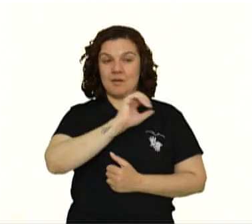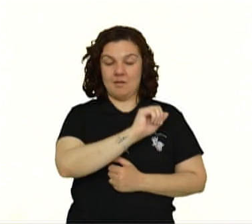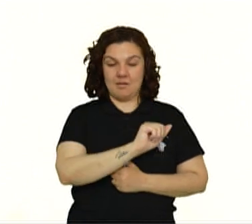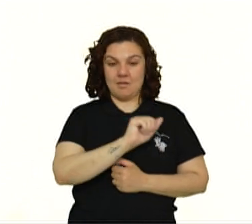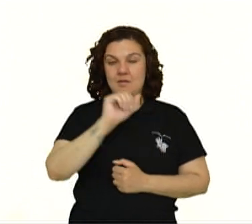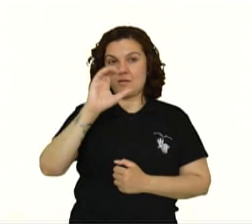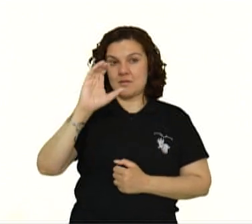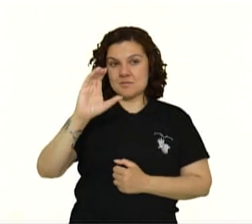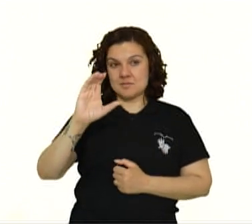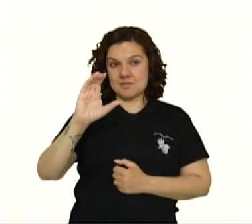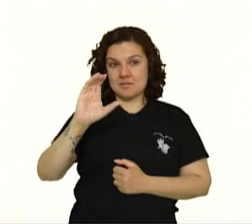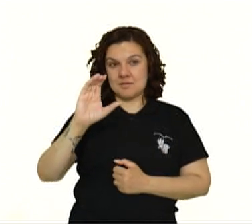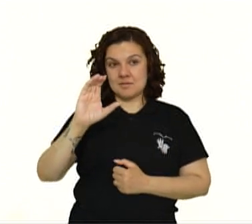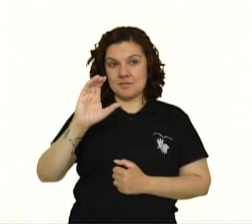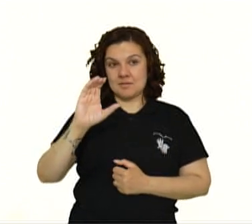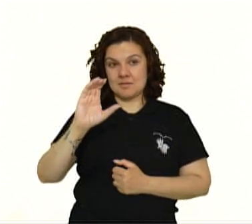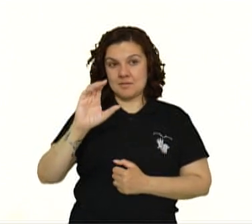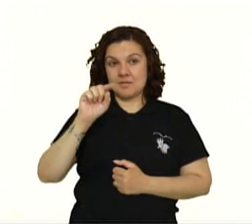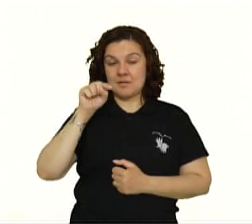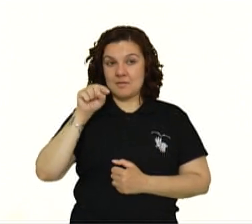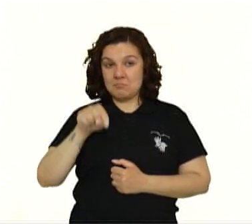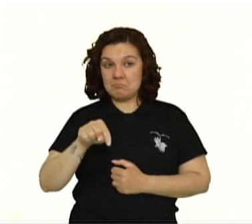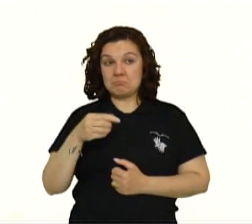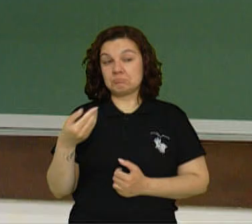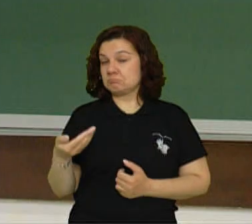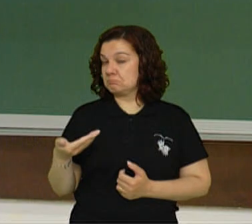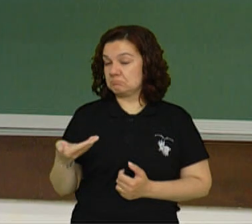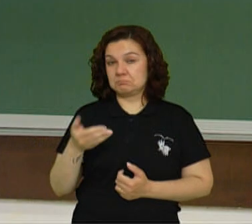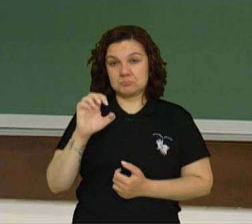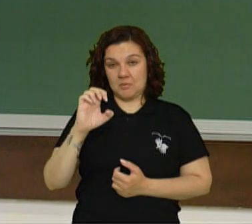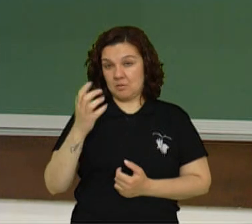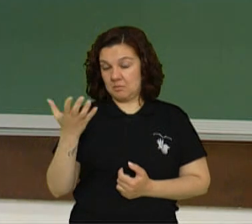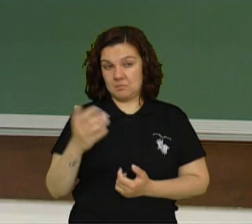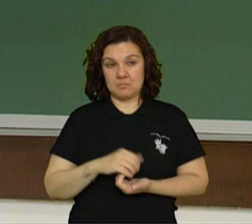C, e um pontinho que eu posso chamar de E.